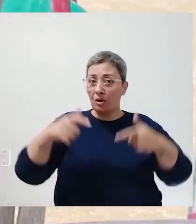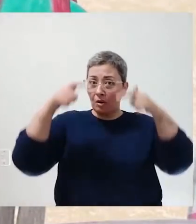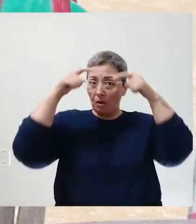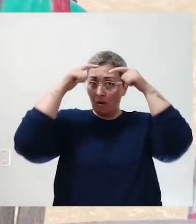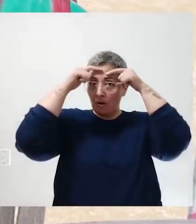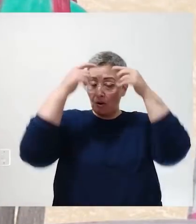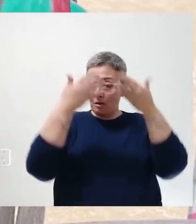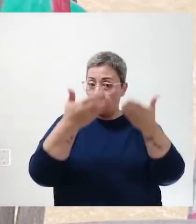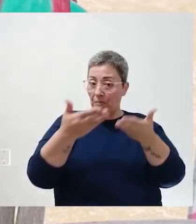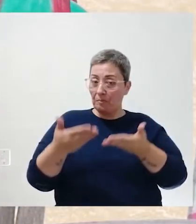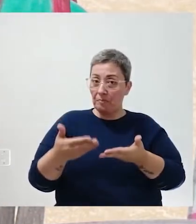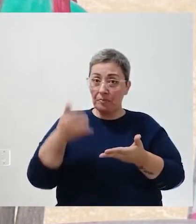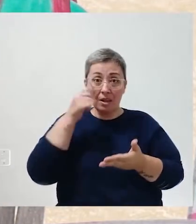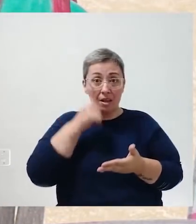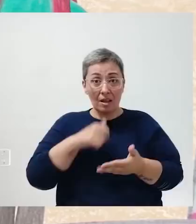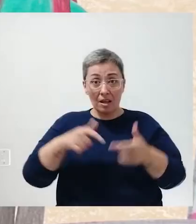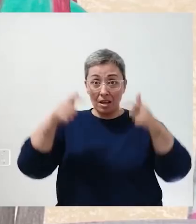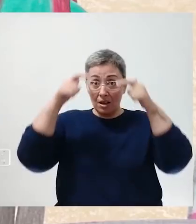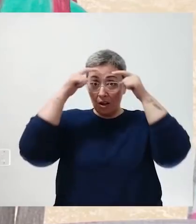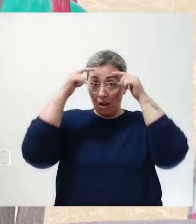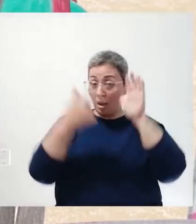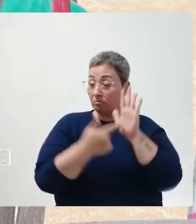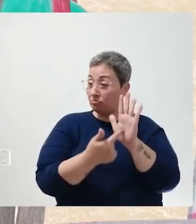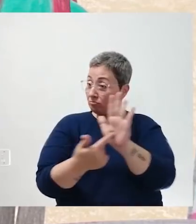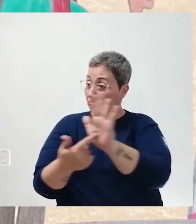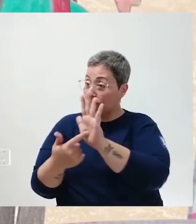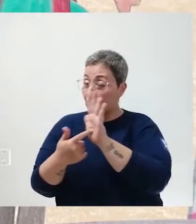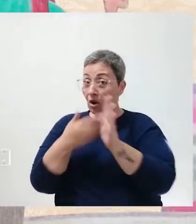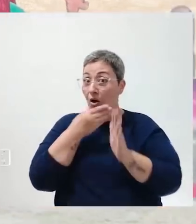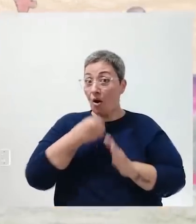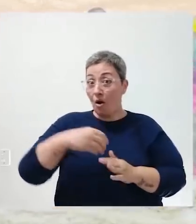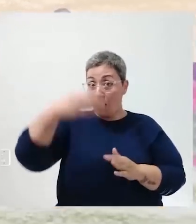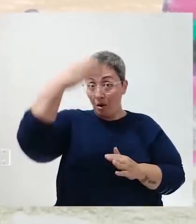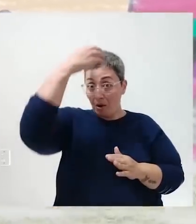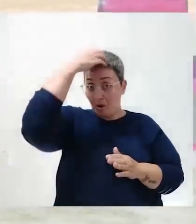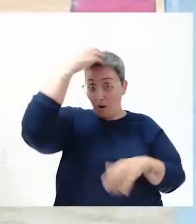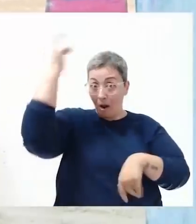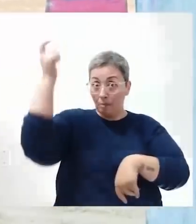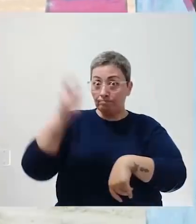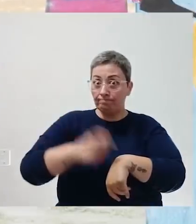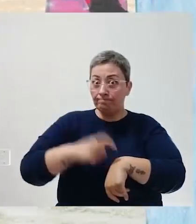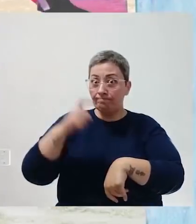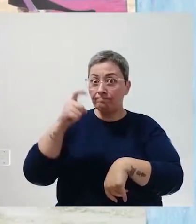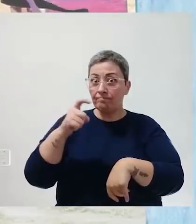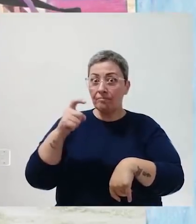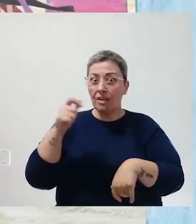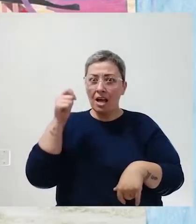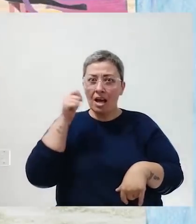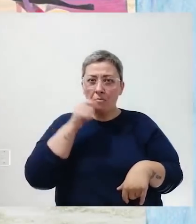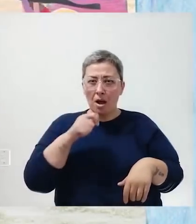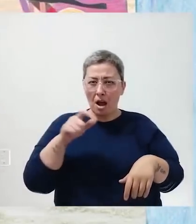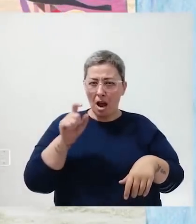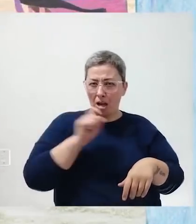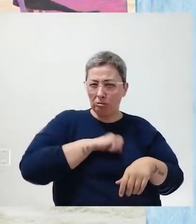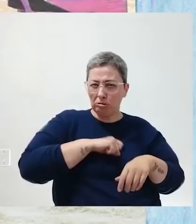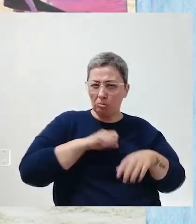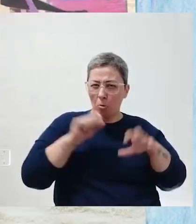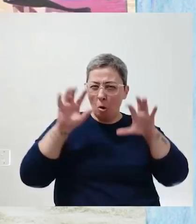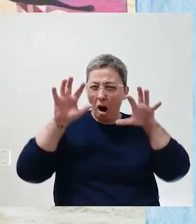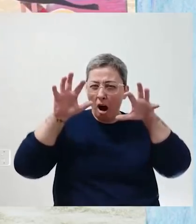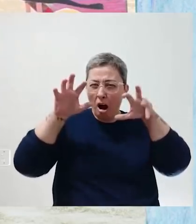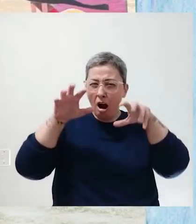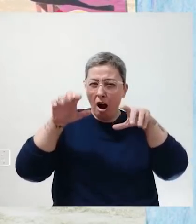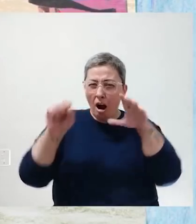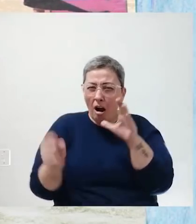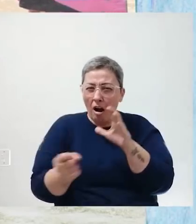foi recebido pela princesa, que o apresentou para o rei. Neste momento, uma bruxa terrível